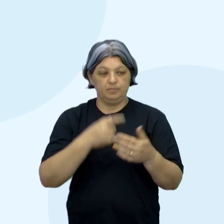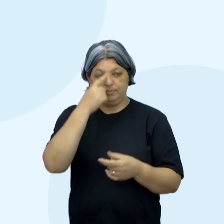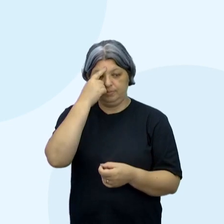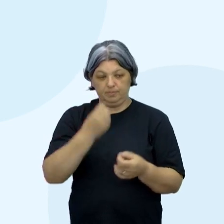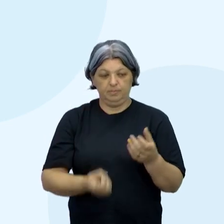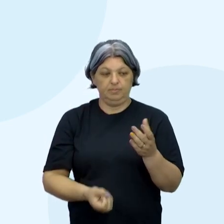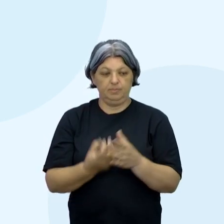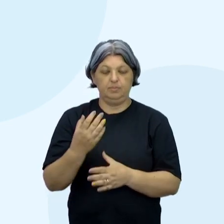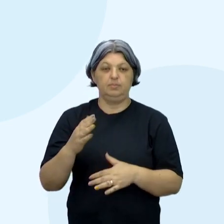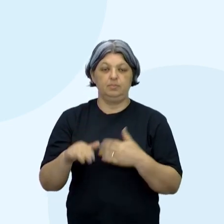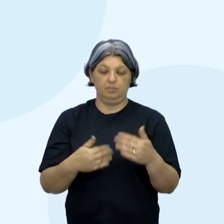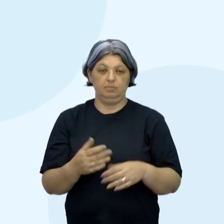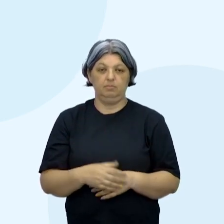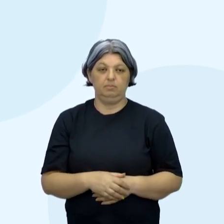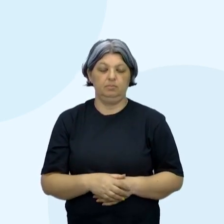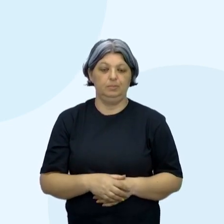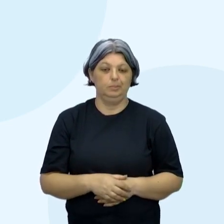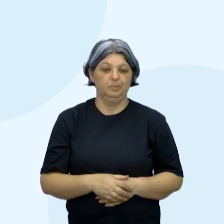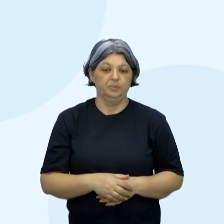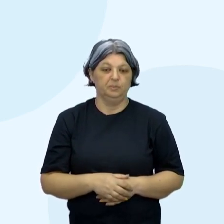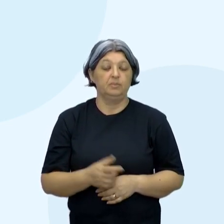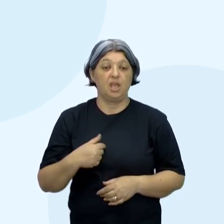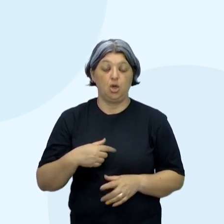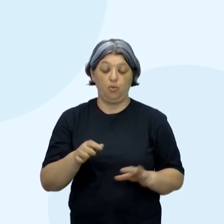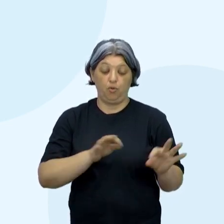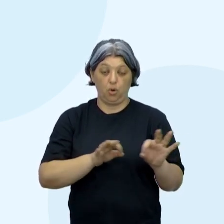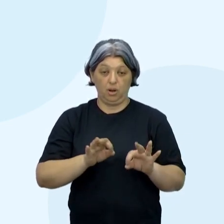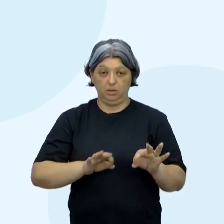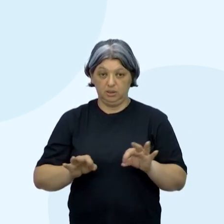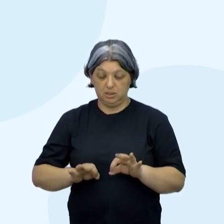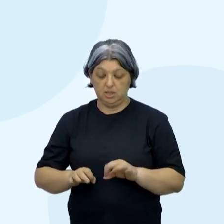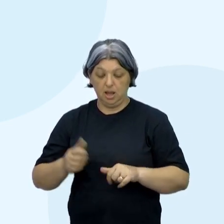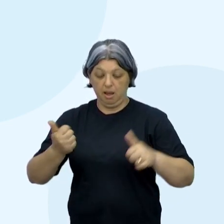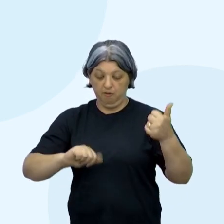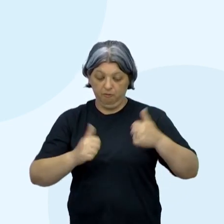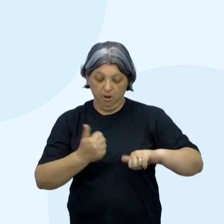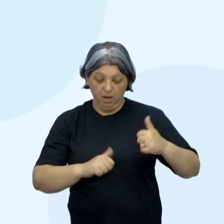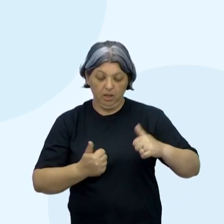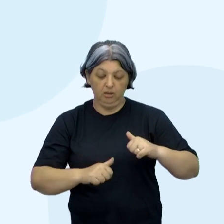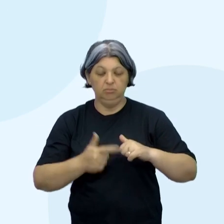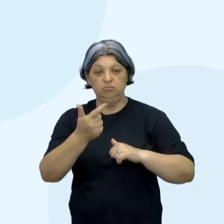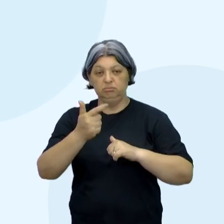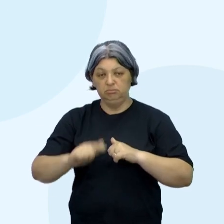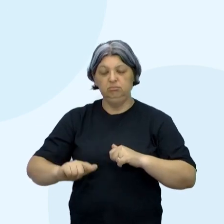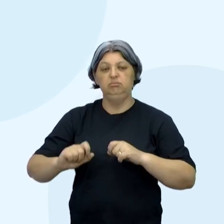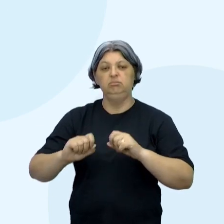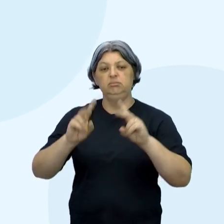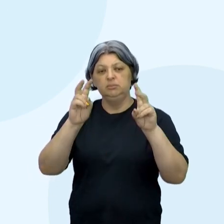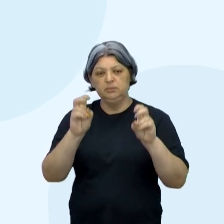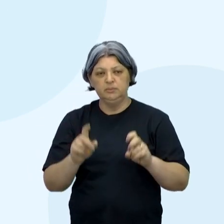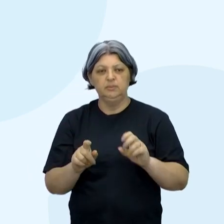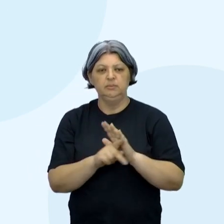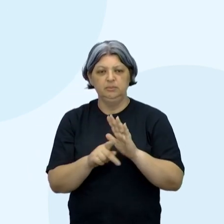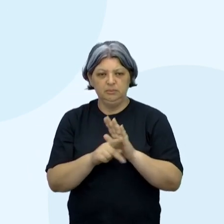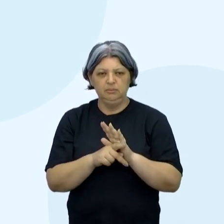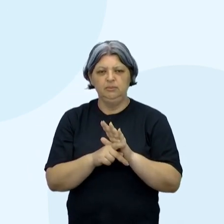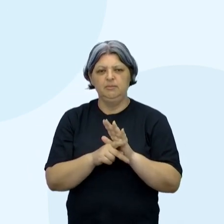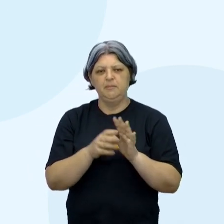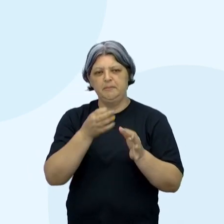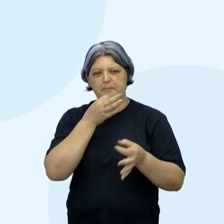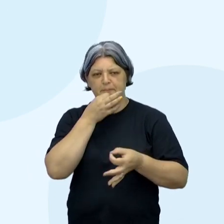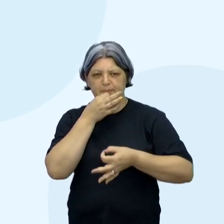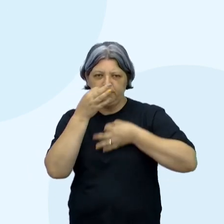eu seleciono, eu vou organizar e vou analisar também com os outros elementos. Olha, criticidade e ética.